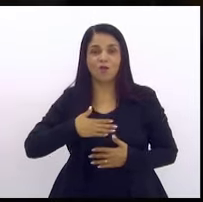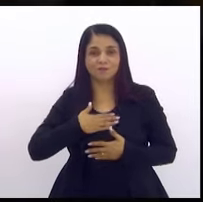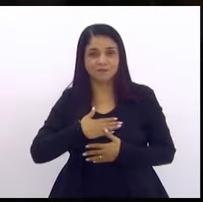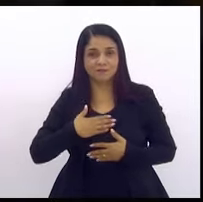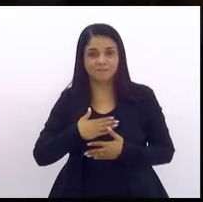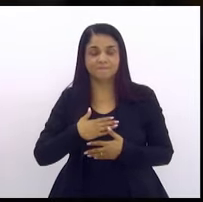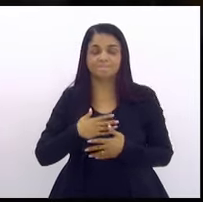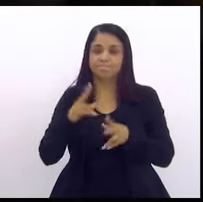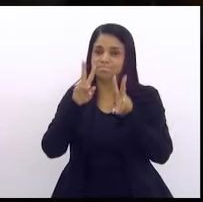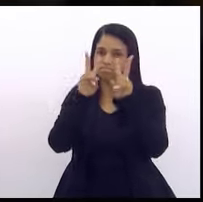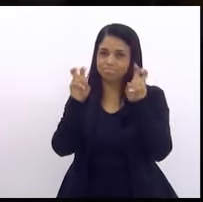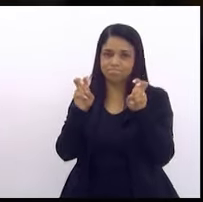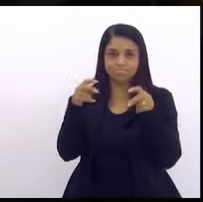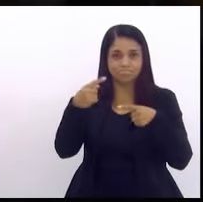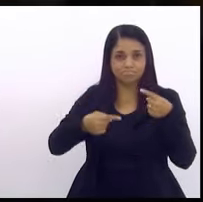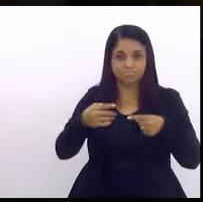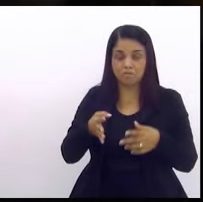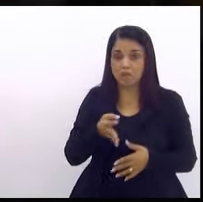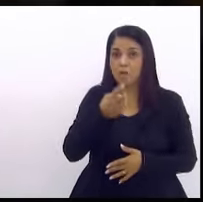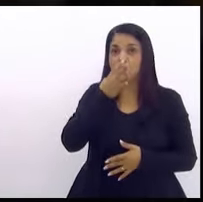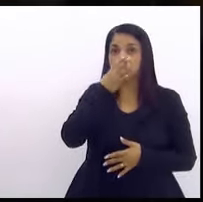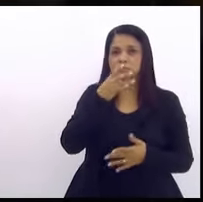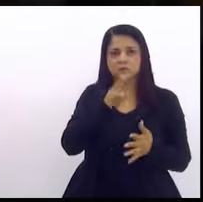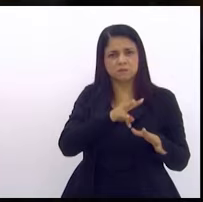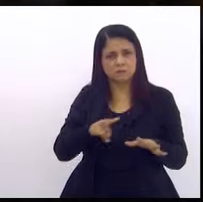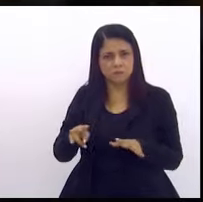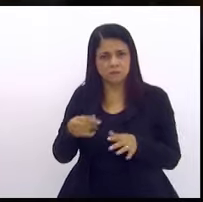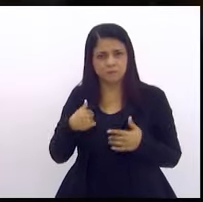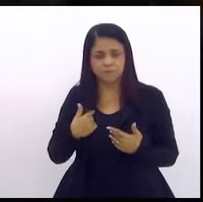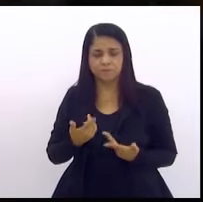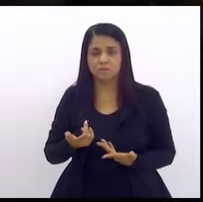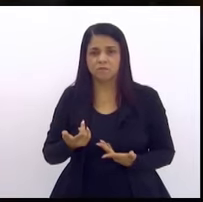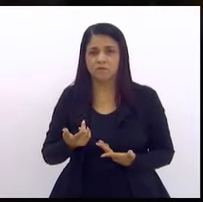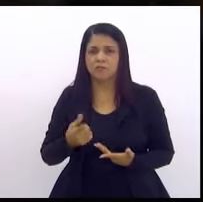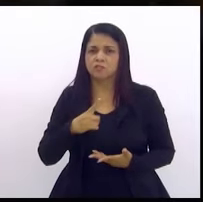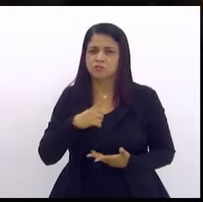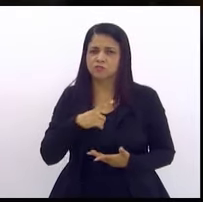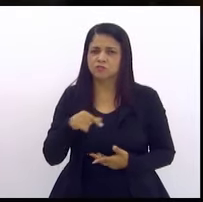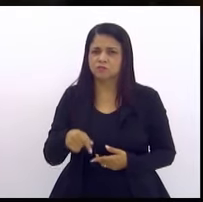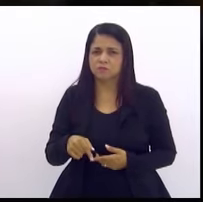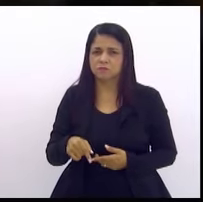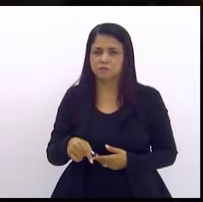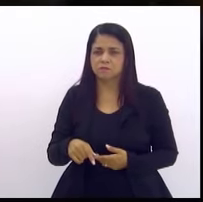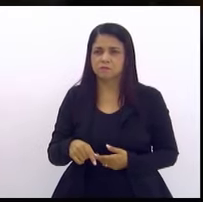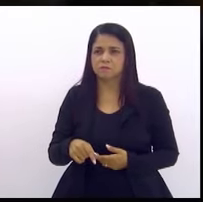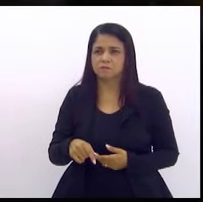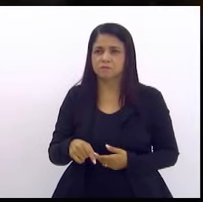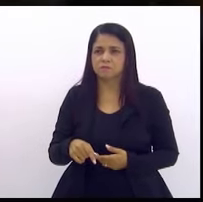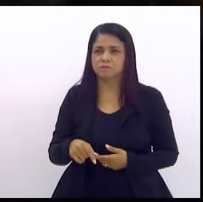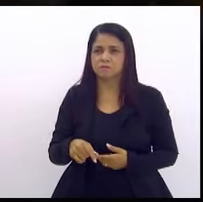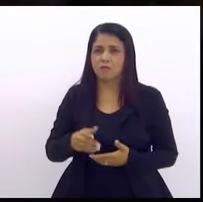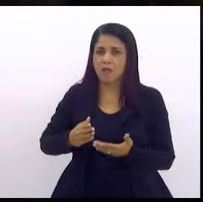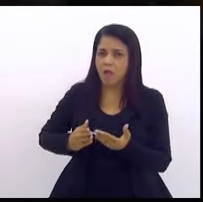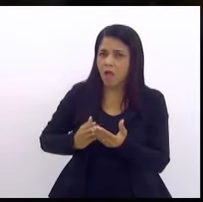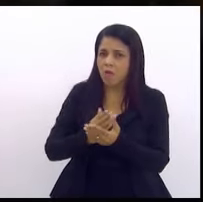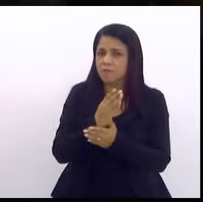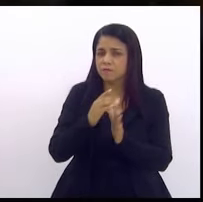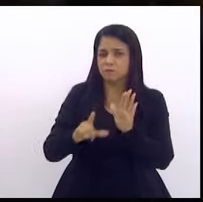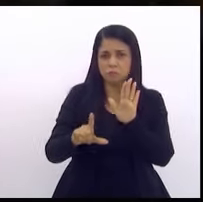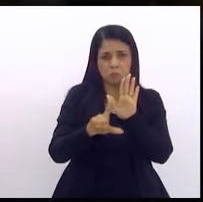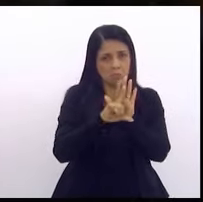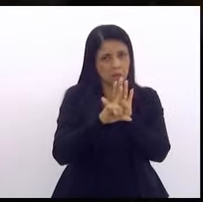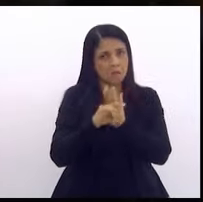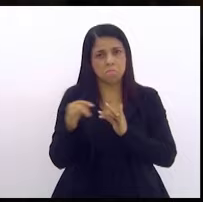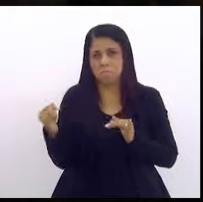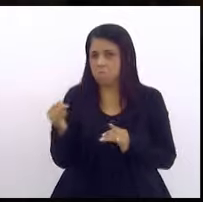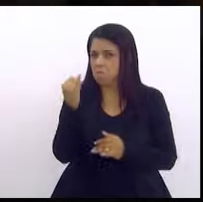que me deixou perplexa essa semana. Nós tivemos aqui a aprovação de uma lei que foi muito